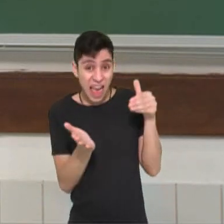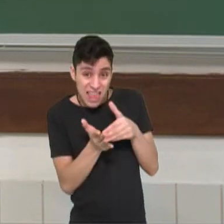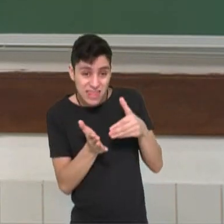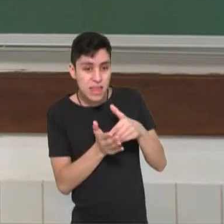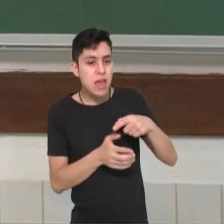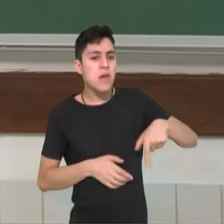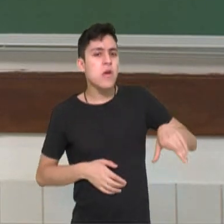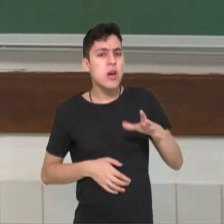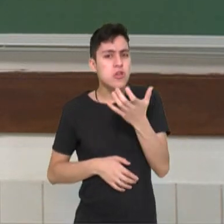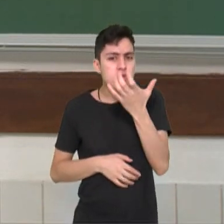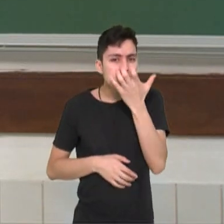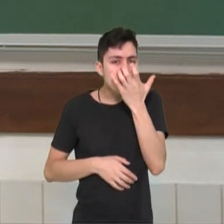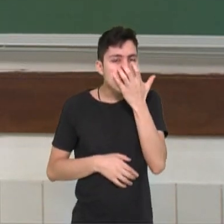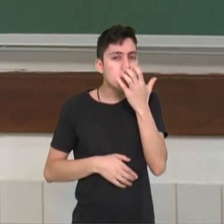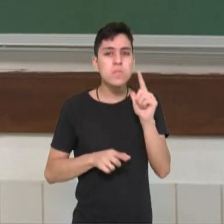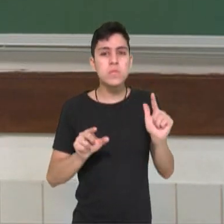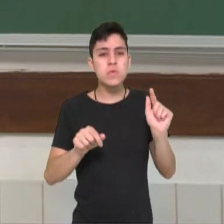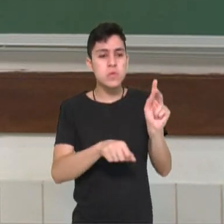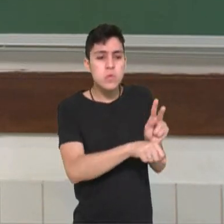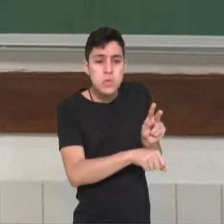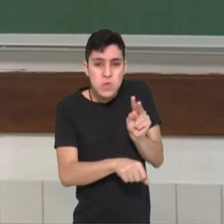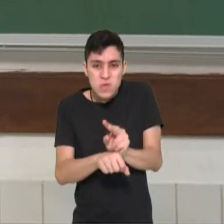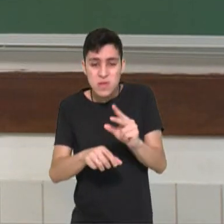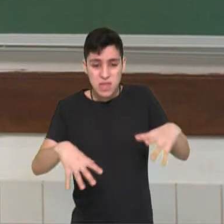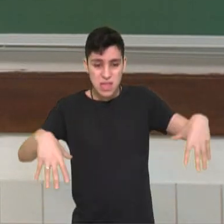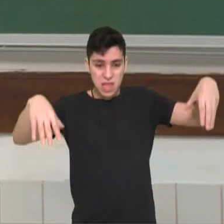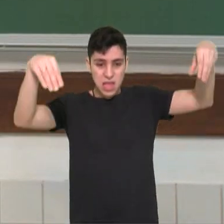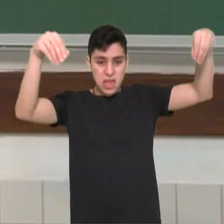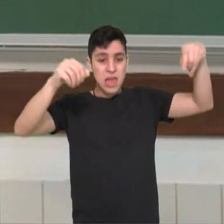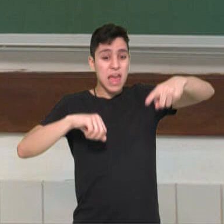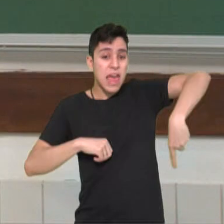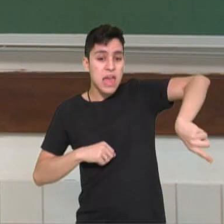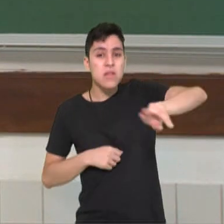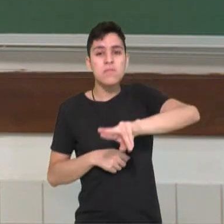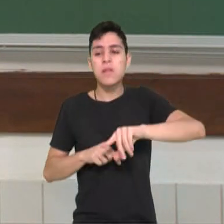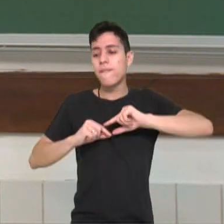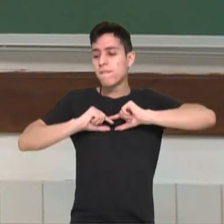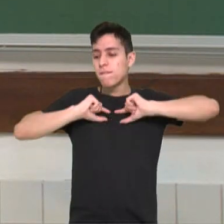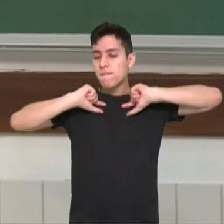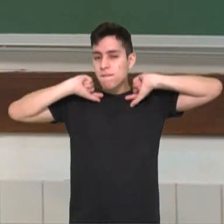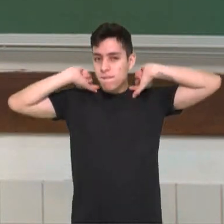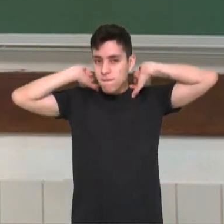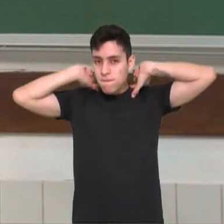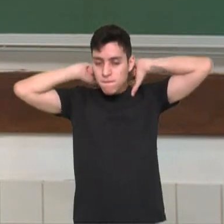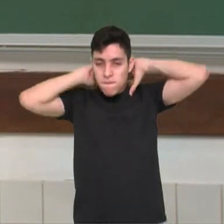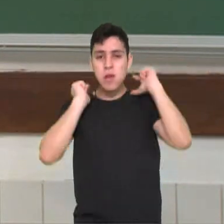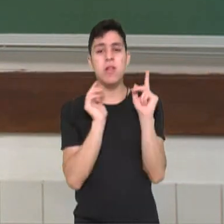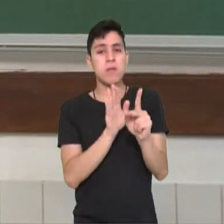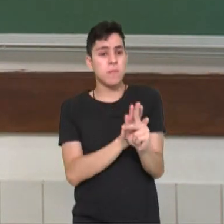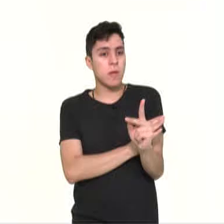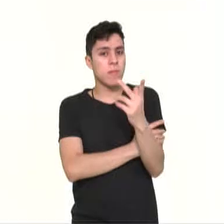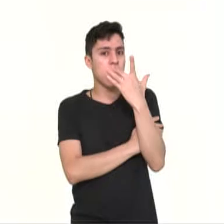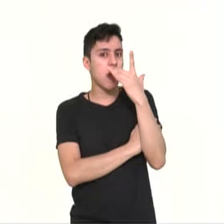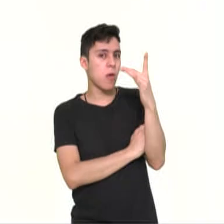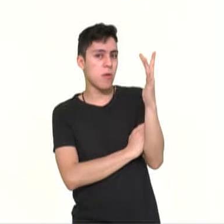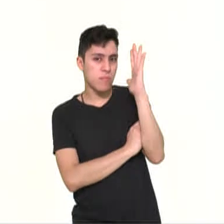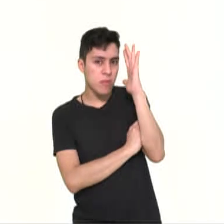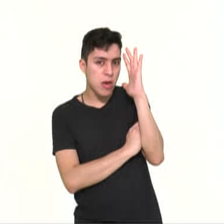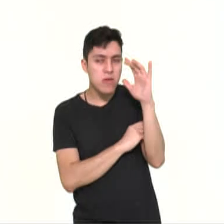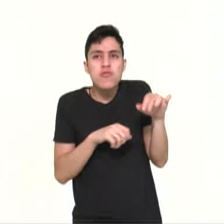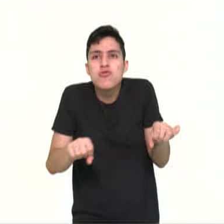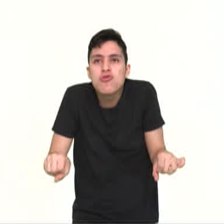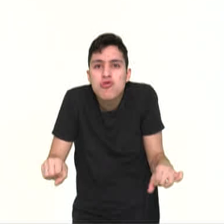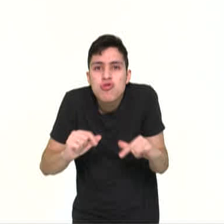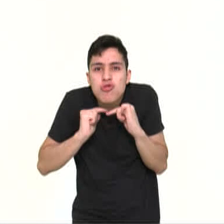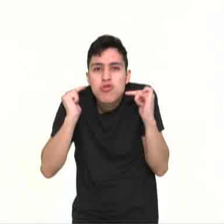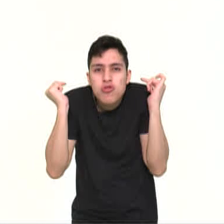dos palácios, né, daquele período, usavam coleiras de ouro. Imaginem isso, né? No século, né, a gente